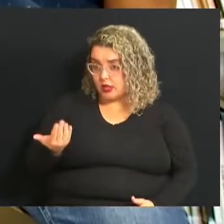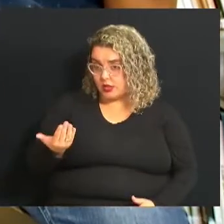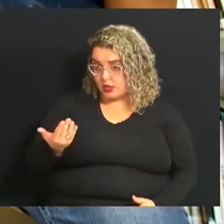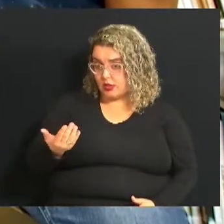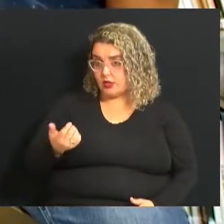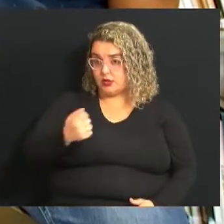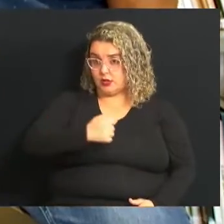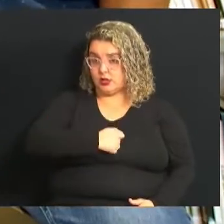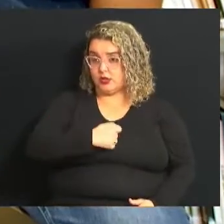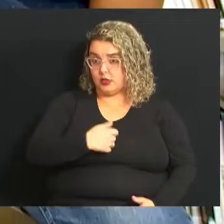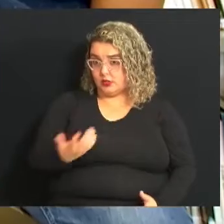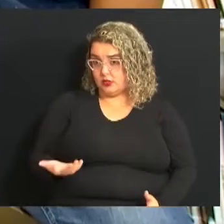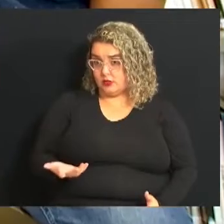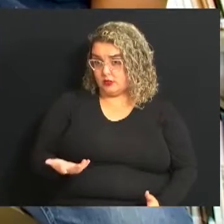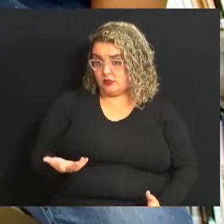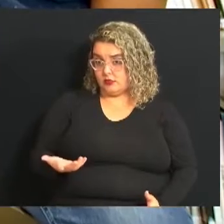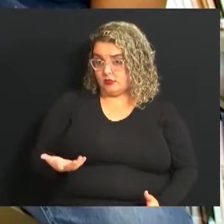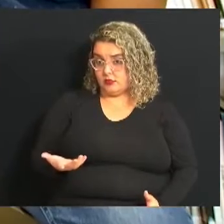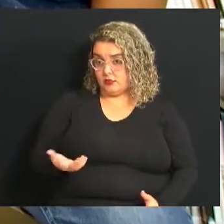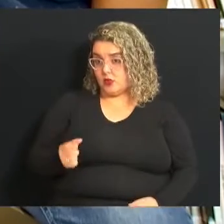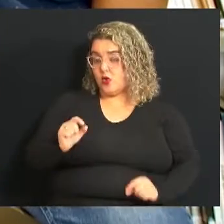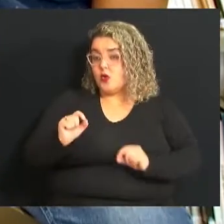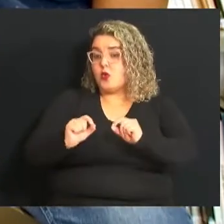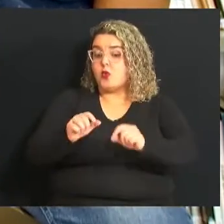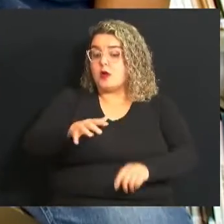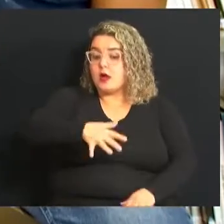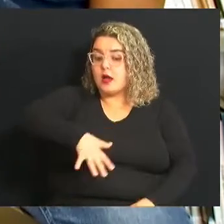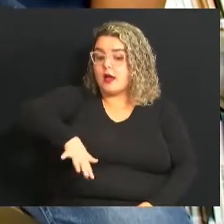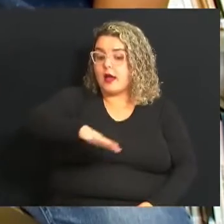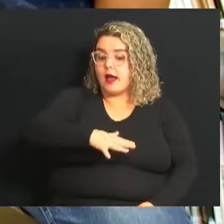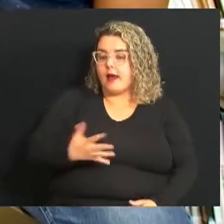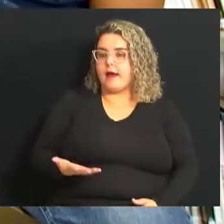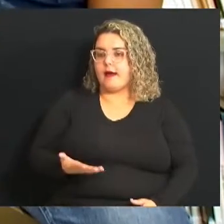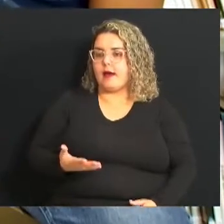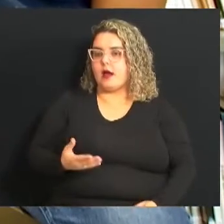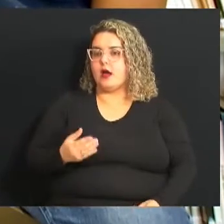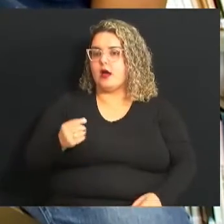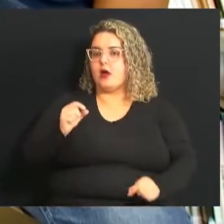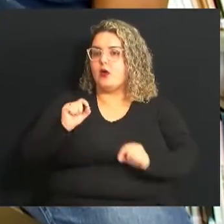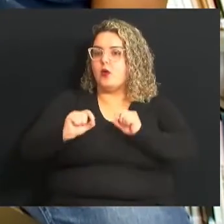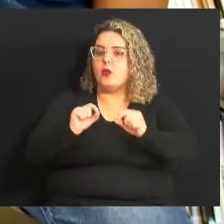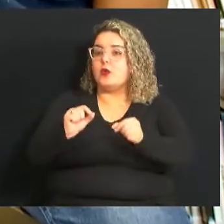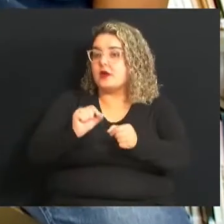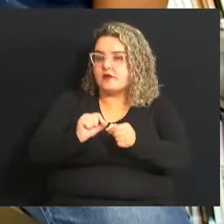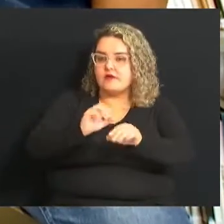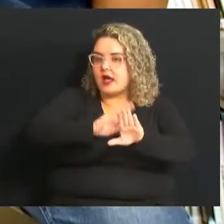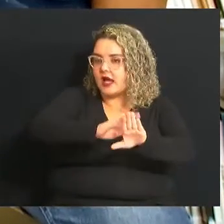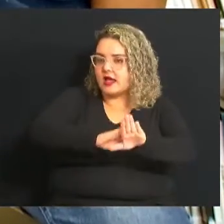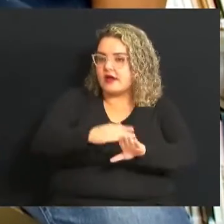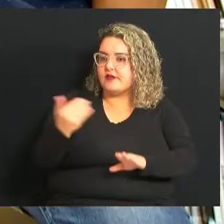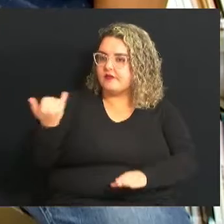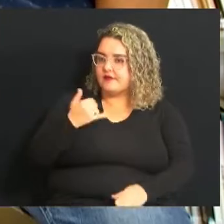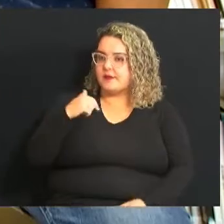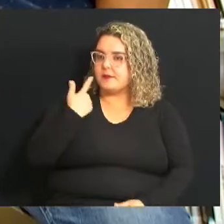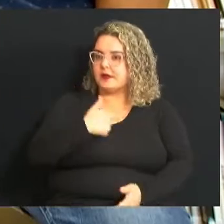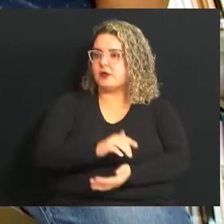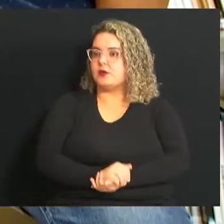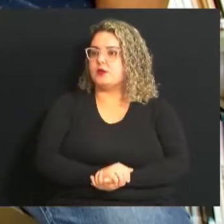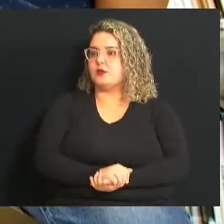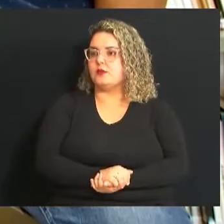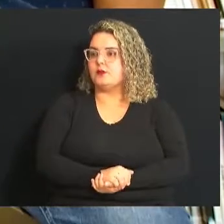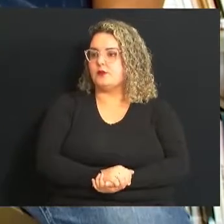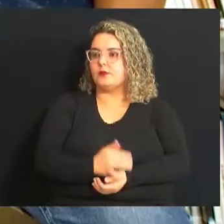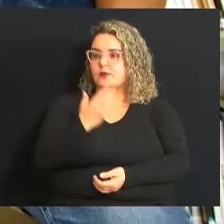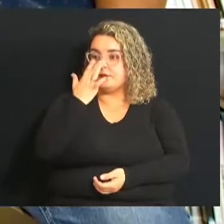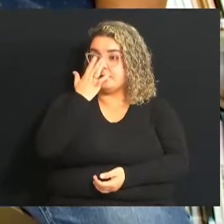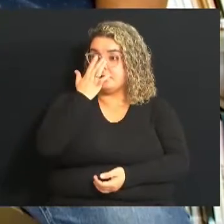antropologia, mas o campo, o mercado, o que faz, não é? Conta pra gente. Bom,